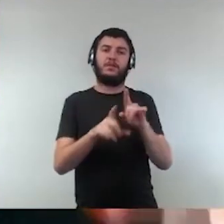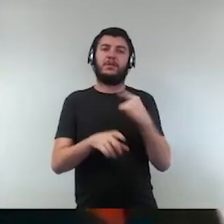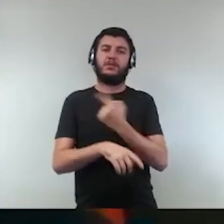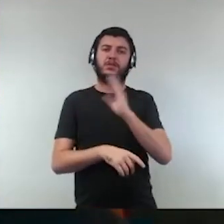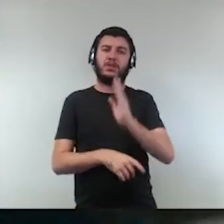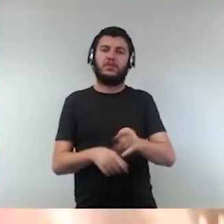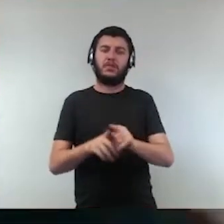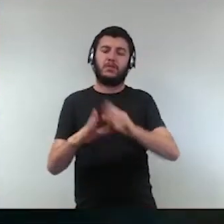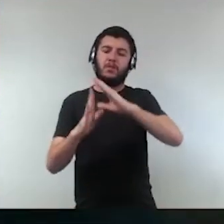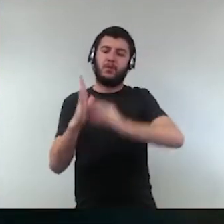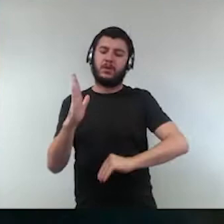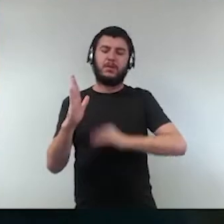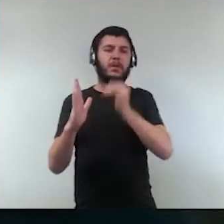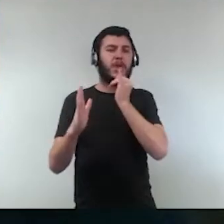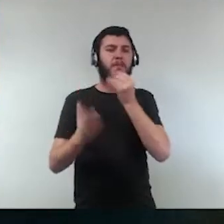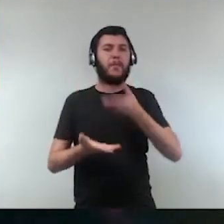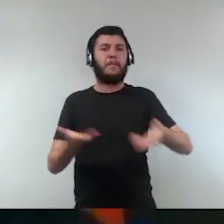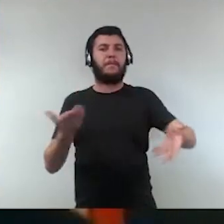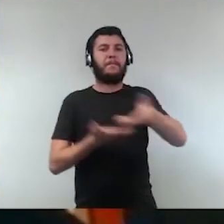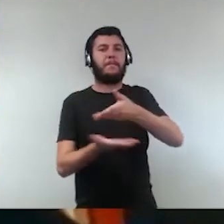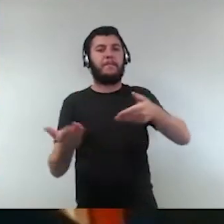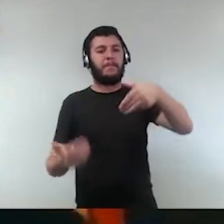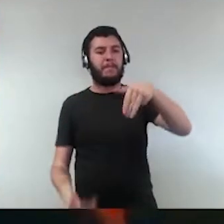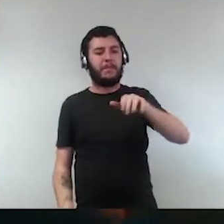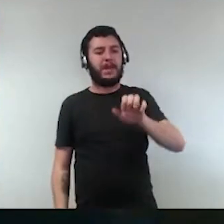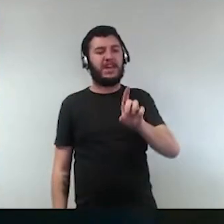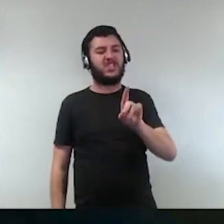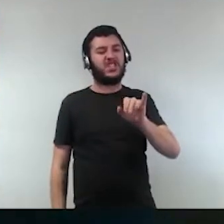de mediação, conciliação,